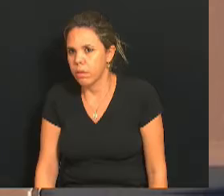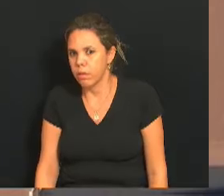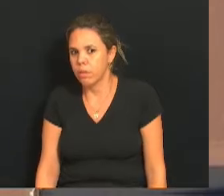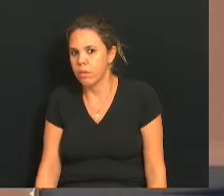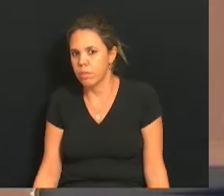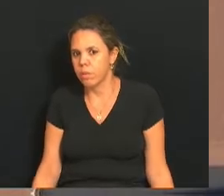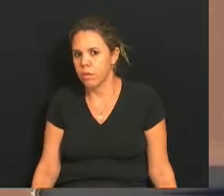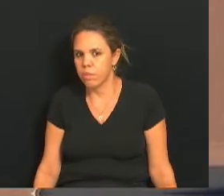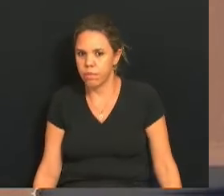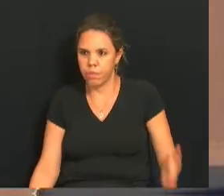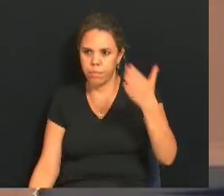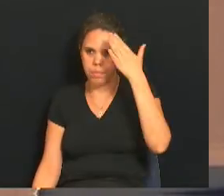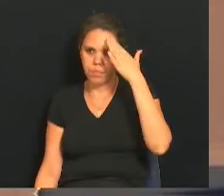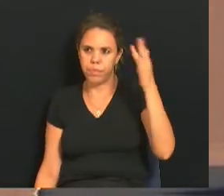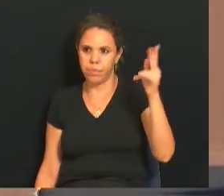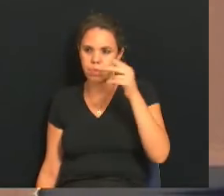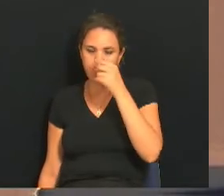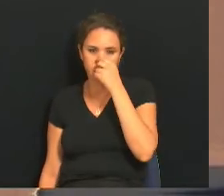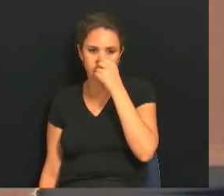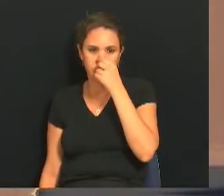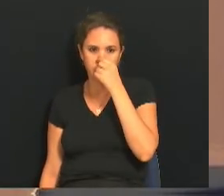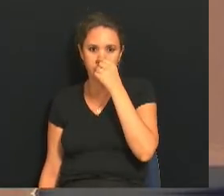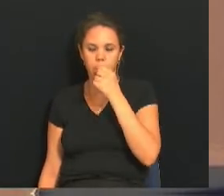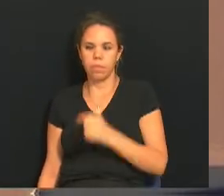Obrigada, professora Jaqueline.